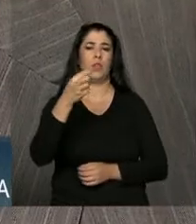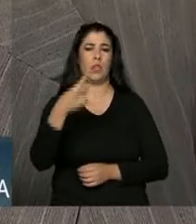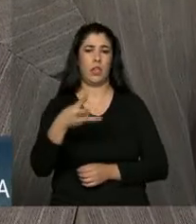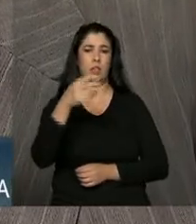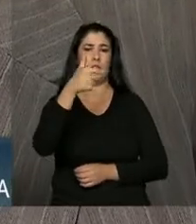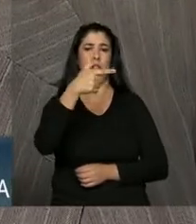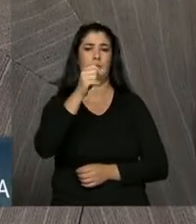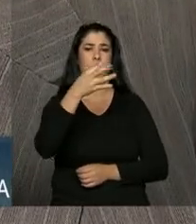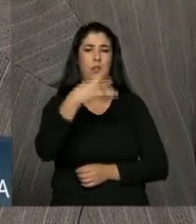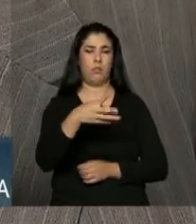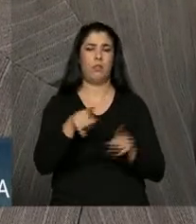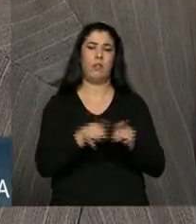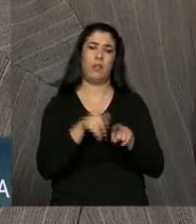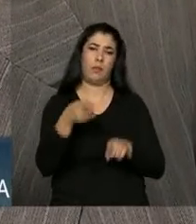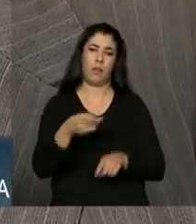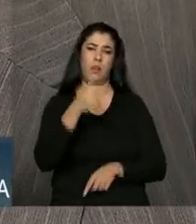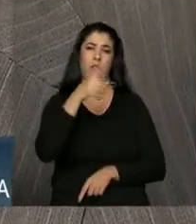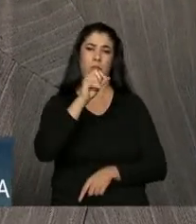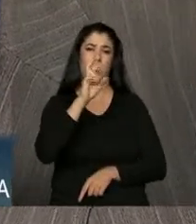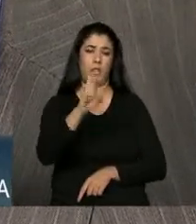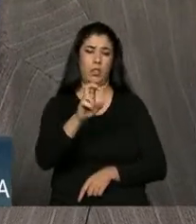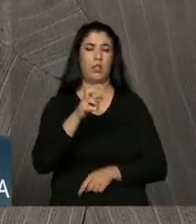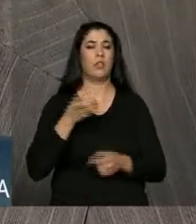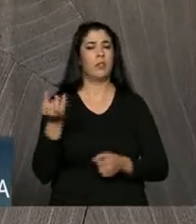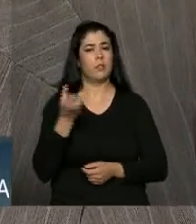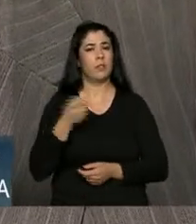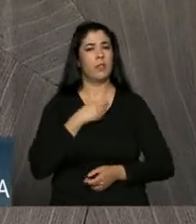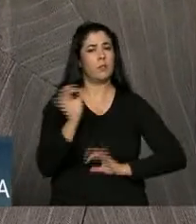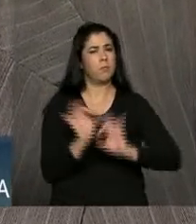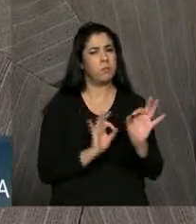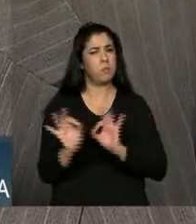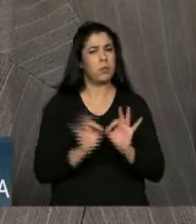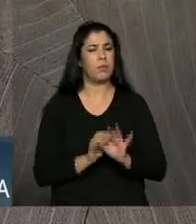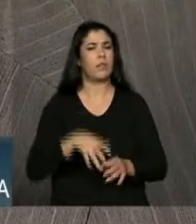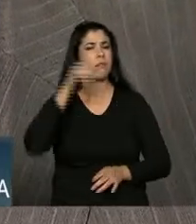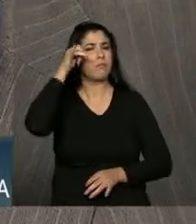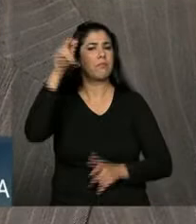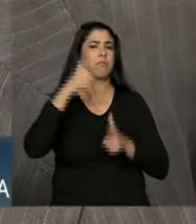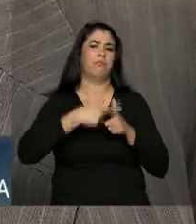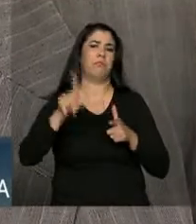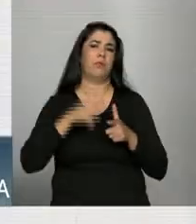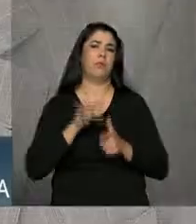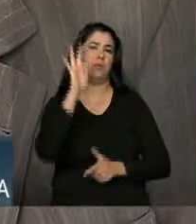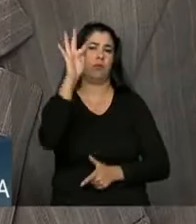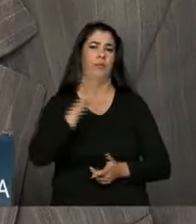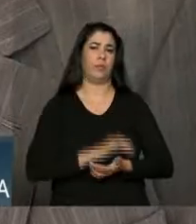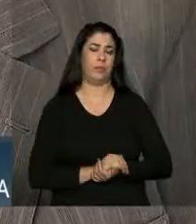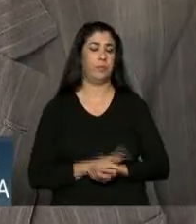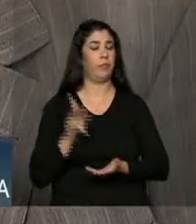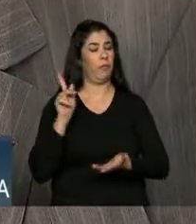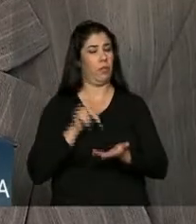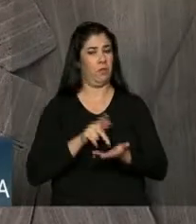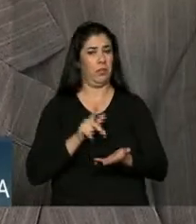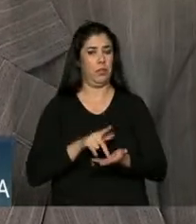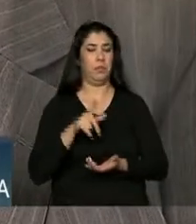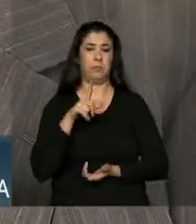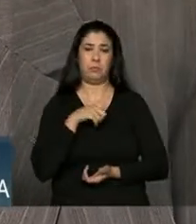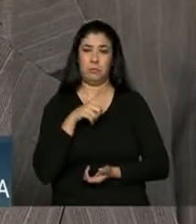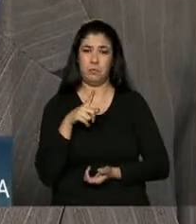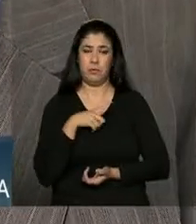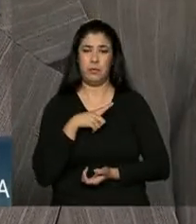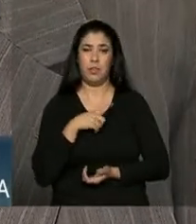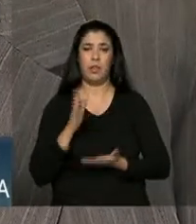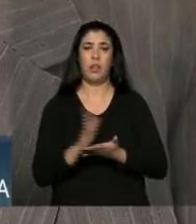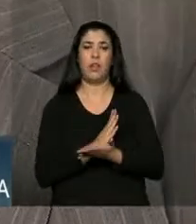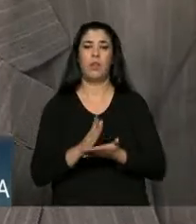e que nós queremos agora está cada vez mais preparado para situações similares no futuro na realidade nós